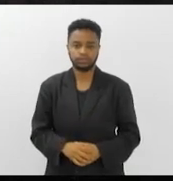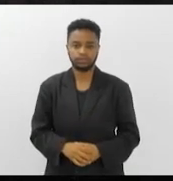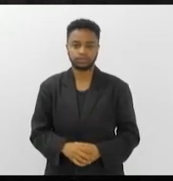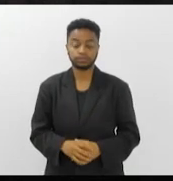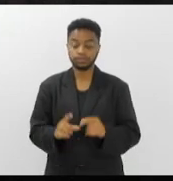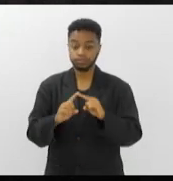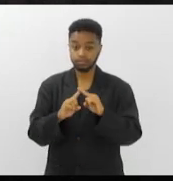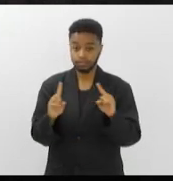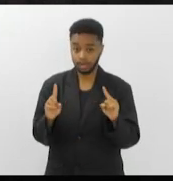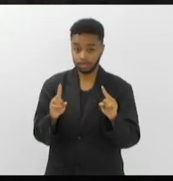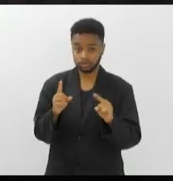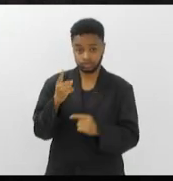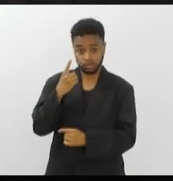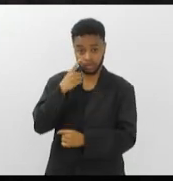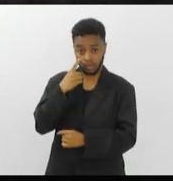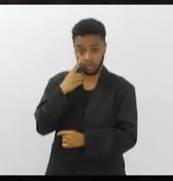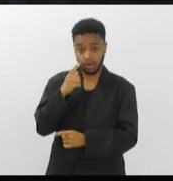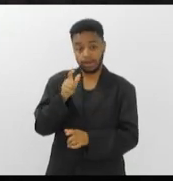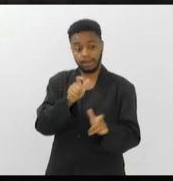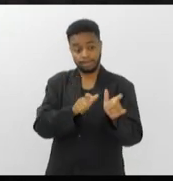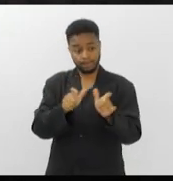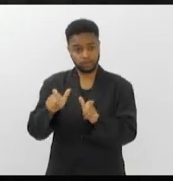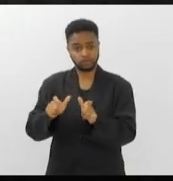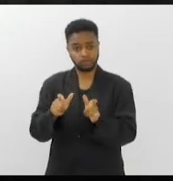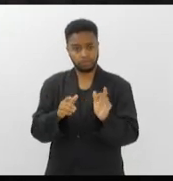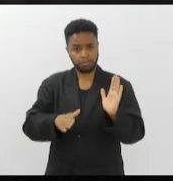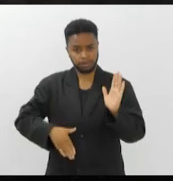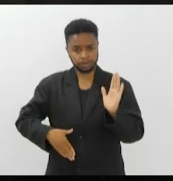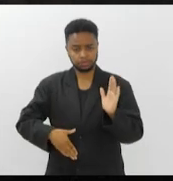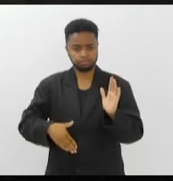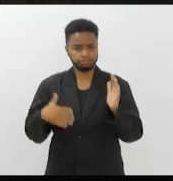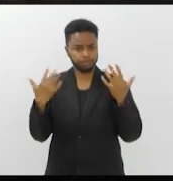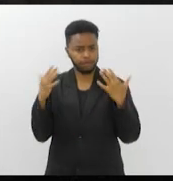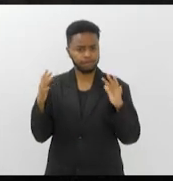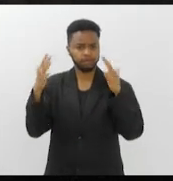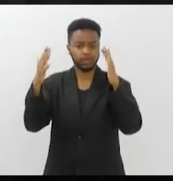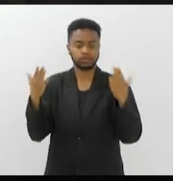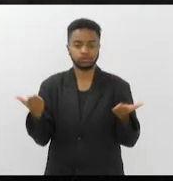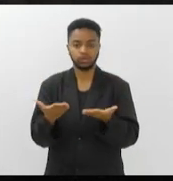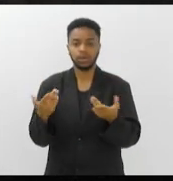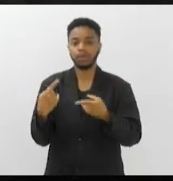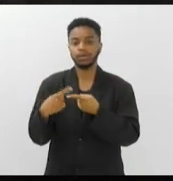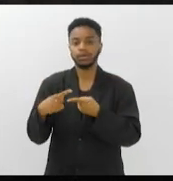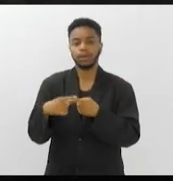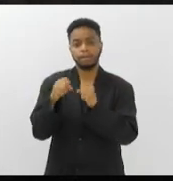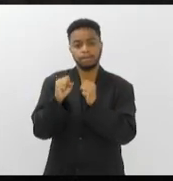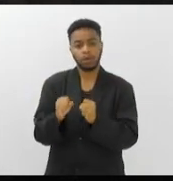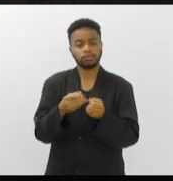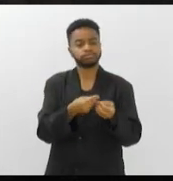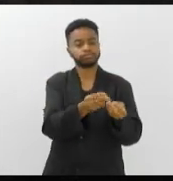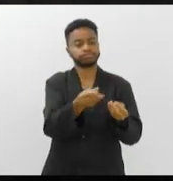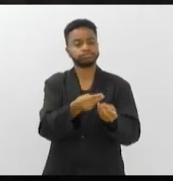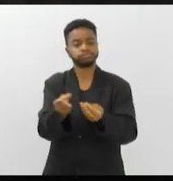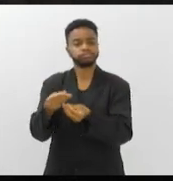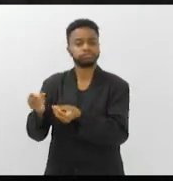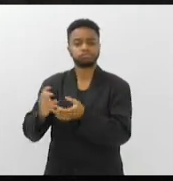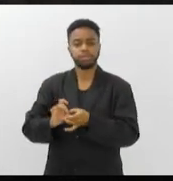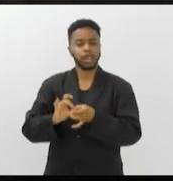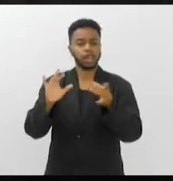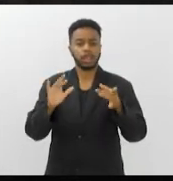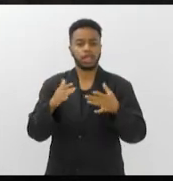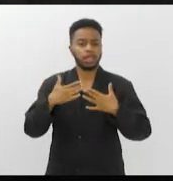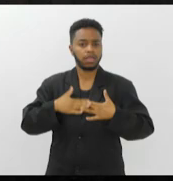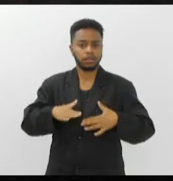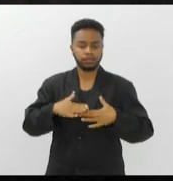Mas, ó, o traficante está fazendo festa. Está em festa porque ele vai poder distribuir a droga dele